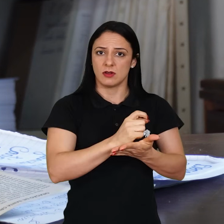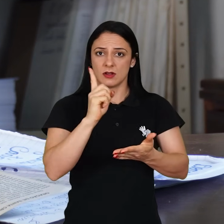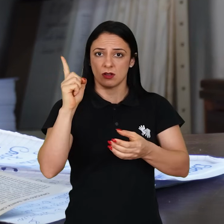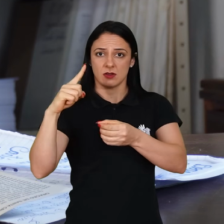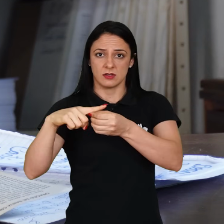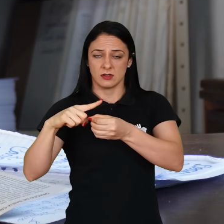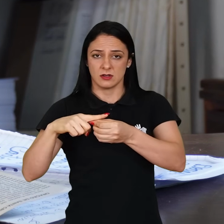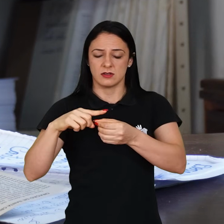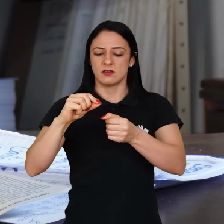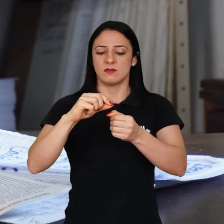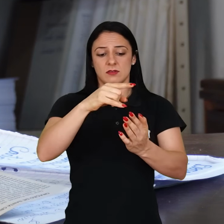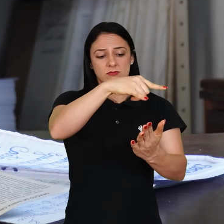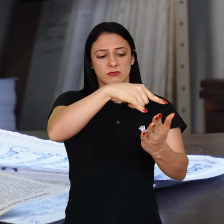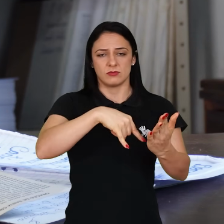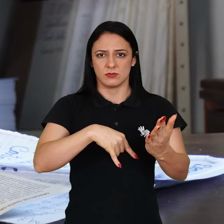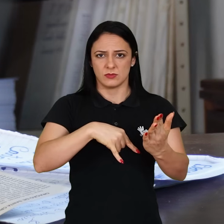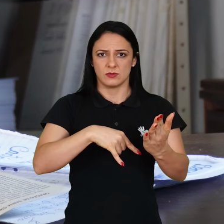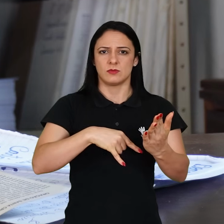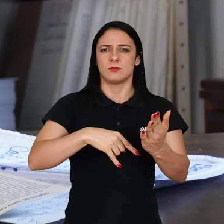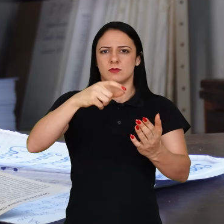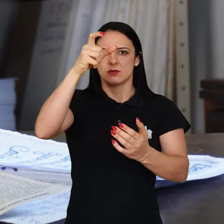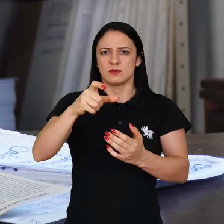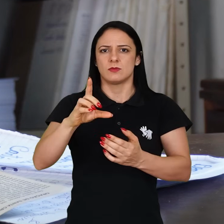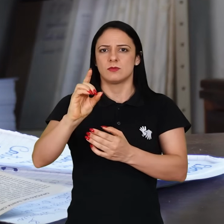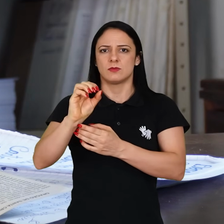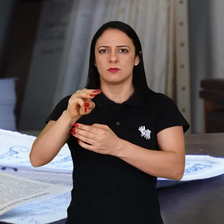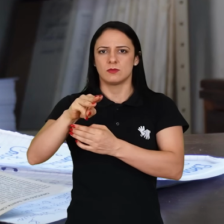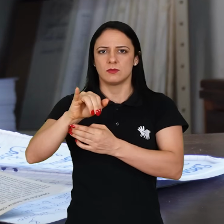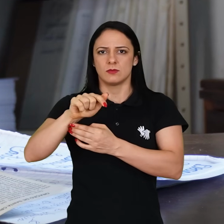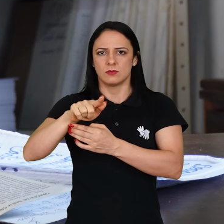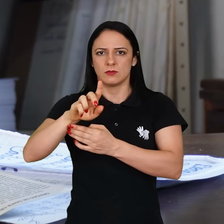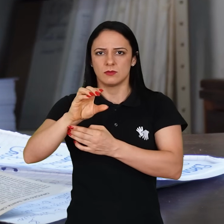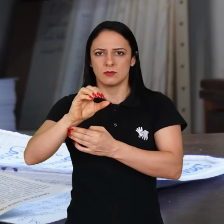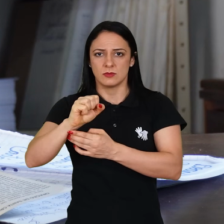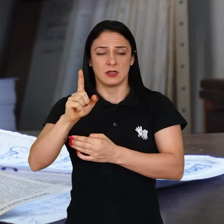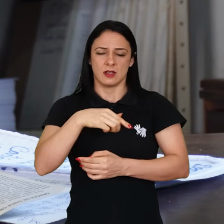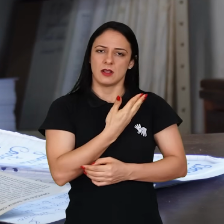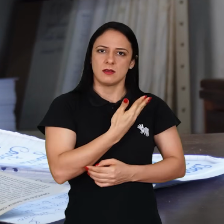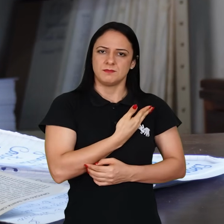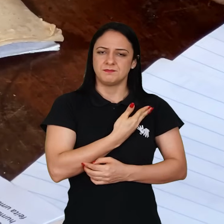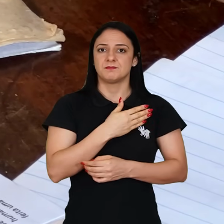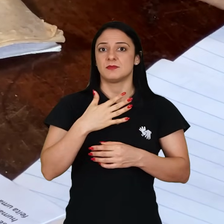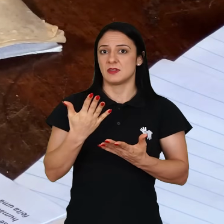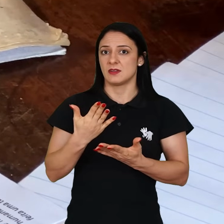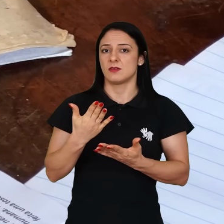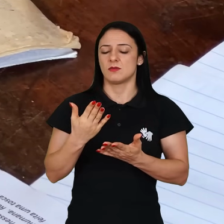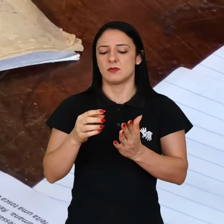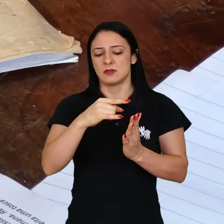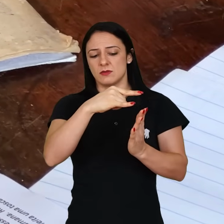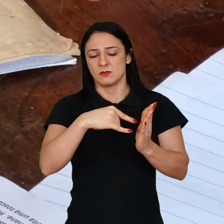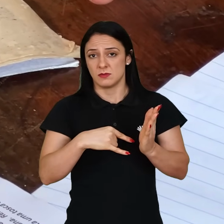de Pomoceno e fez uma procuração para o senhor Domingos Henrique de Guzmão, que era amigo dele. Ele